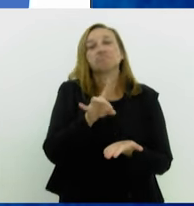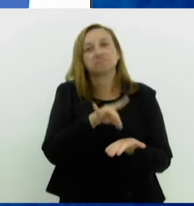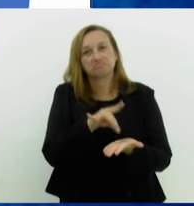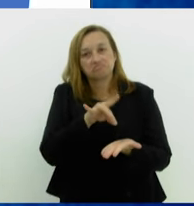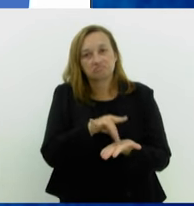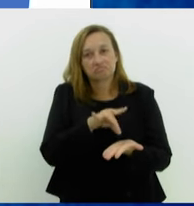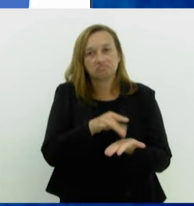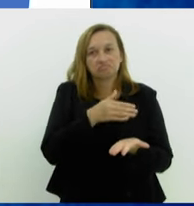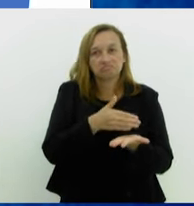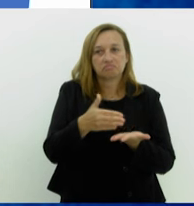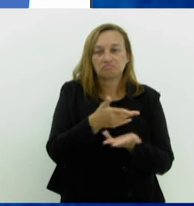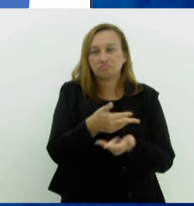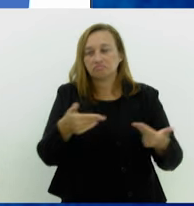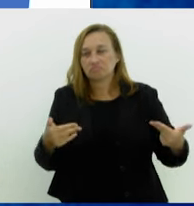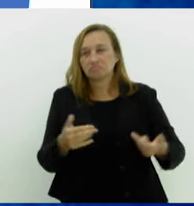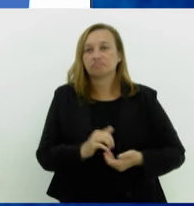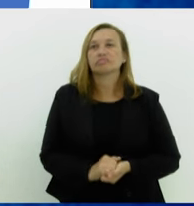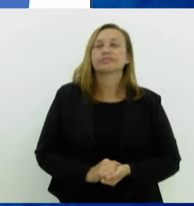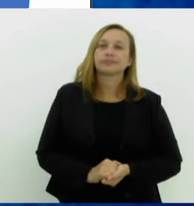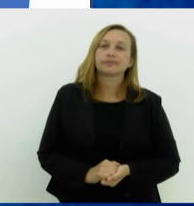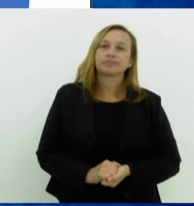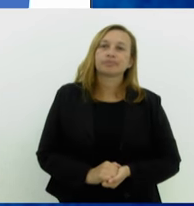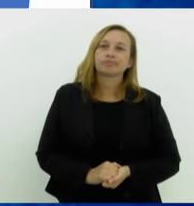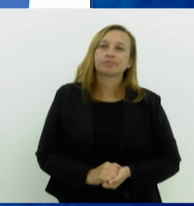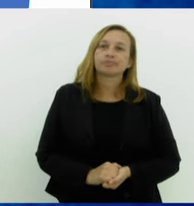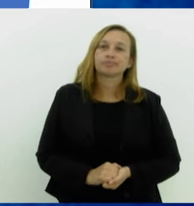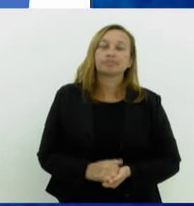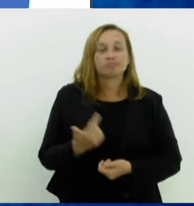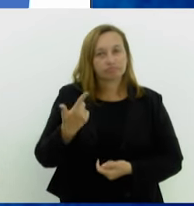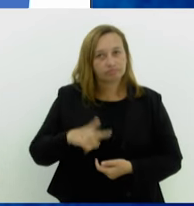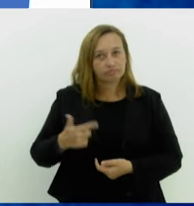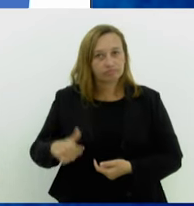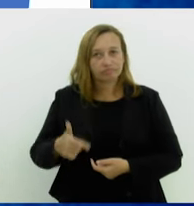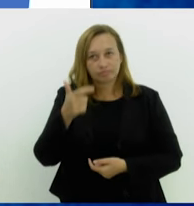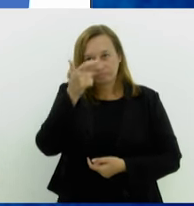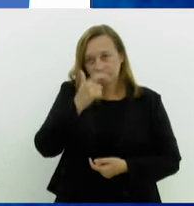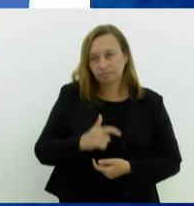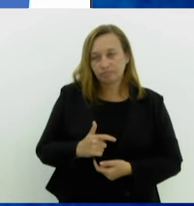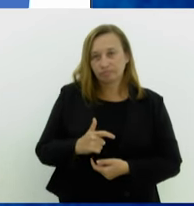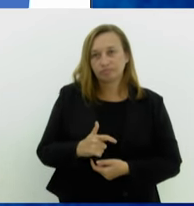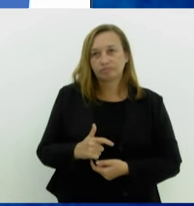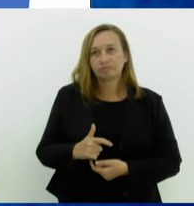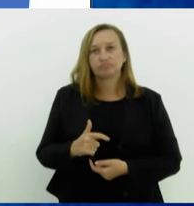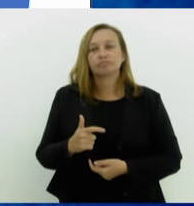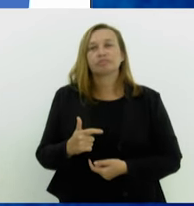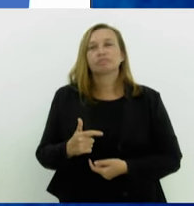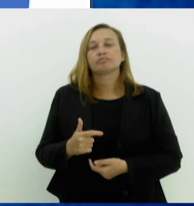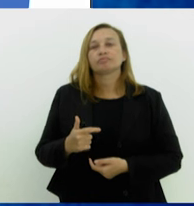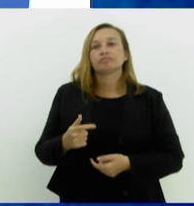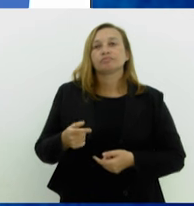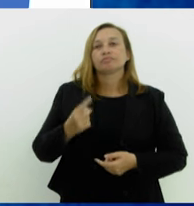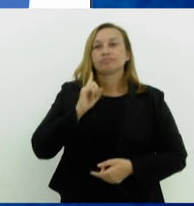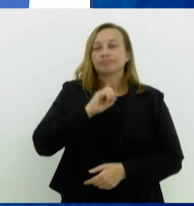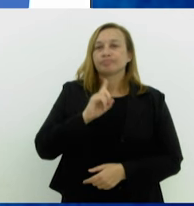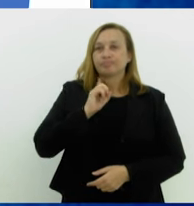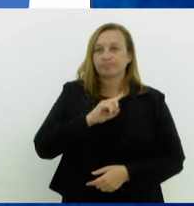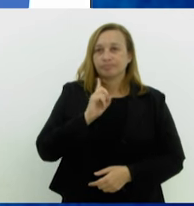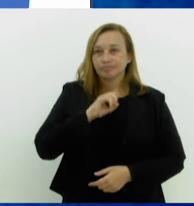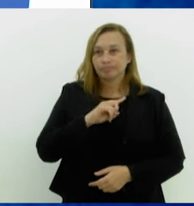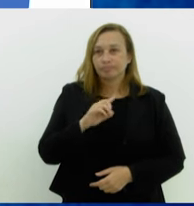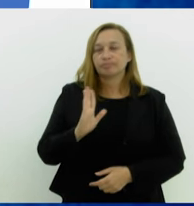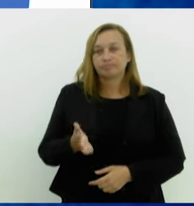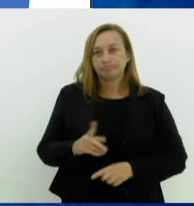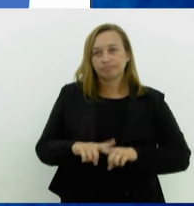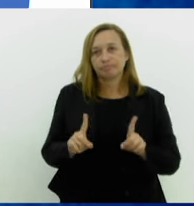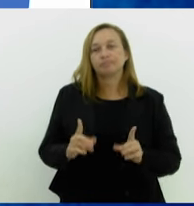o pioneiro muito as coisas gente isso porque eu repito sou mineira que moro em São Paulo casada com paulistano eu fico impressionado tanto de